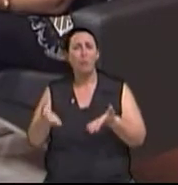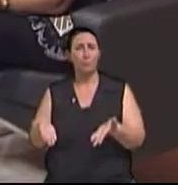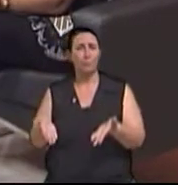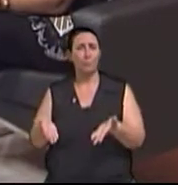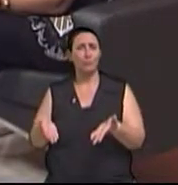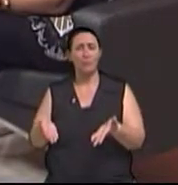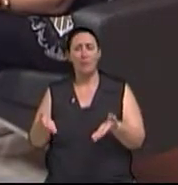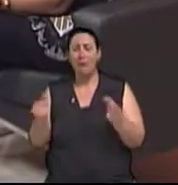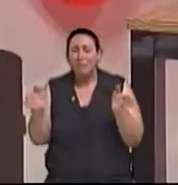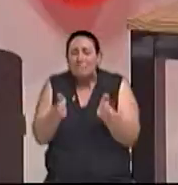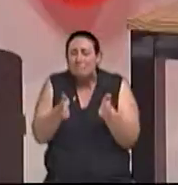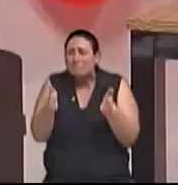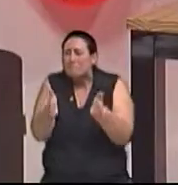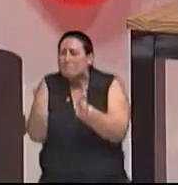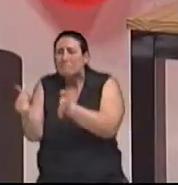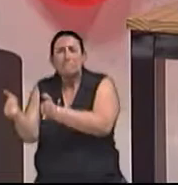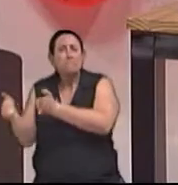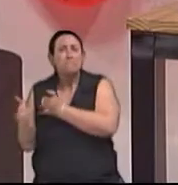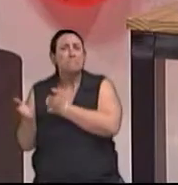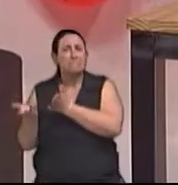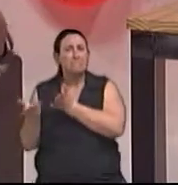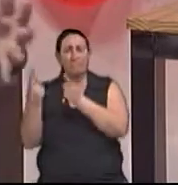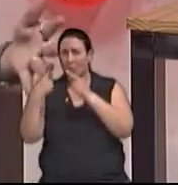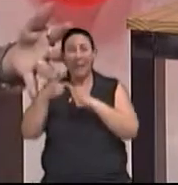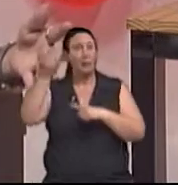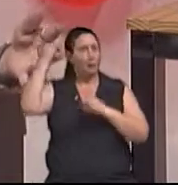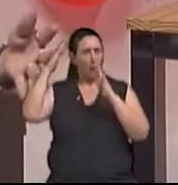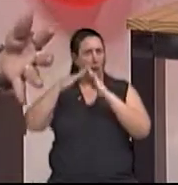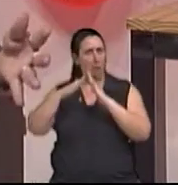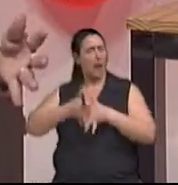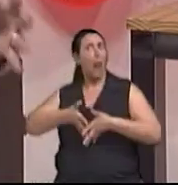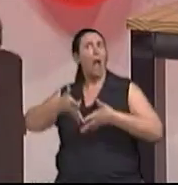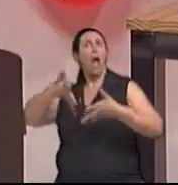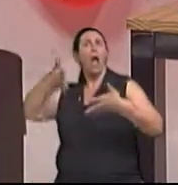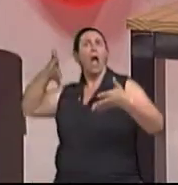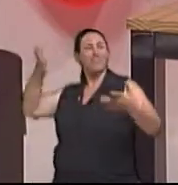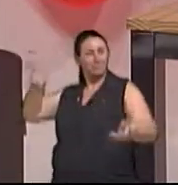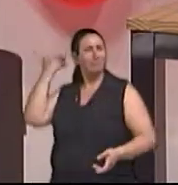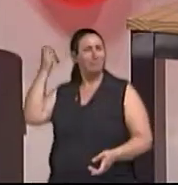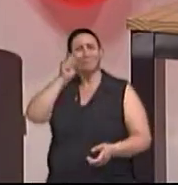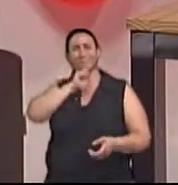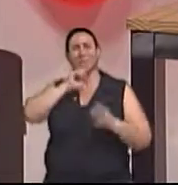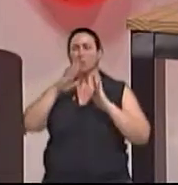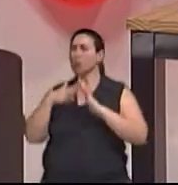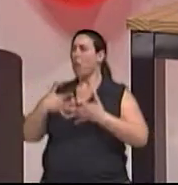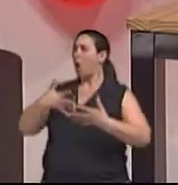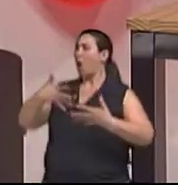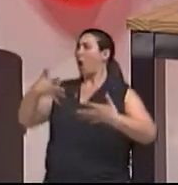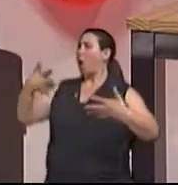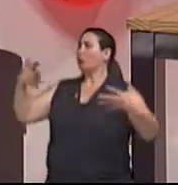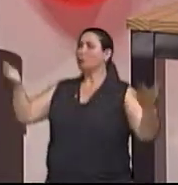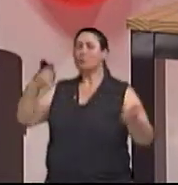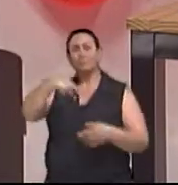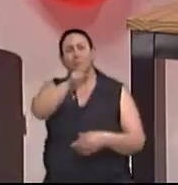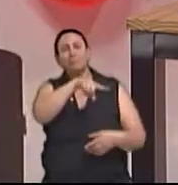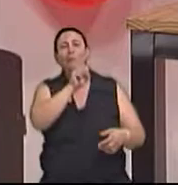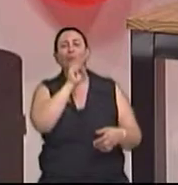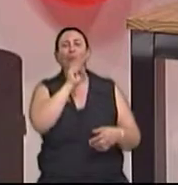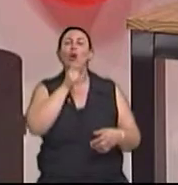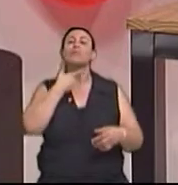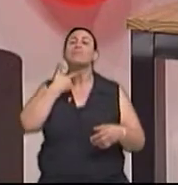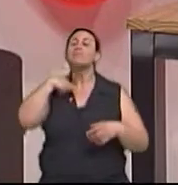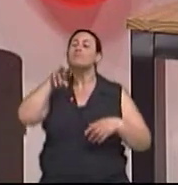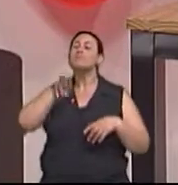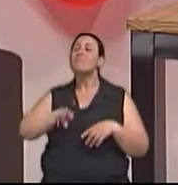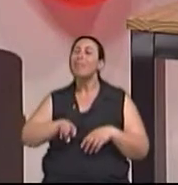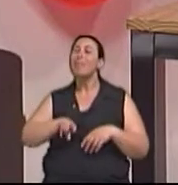físico tá faltando físico tá faltando as nossas casas antigamente eram enorme havia um espaço um lugar pro seu velho para sua pro seu